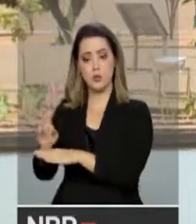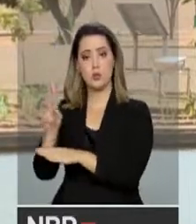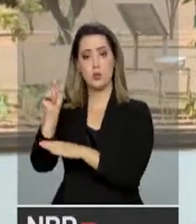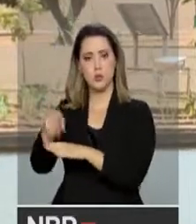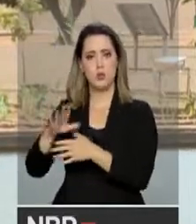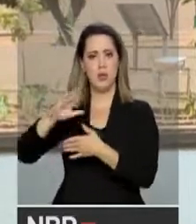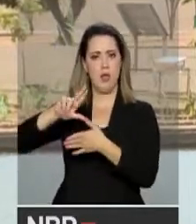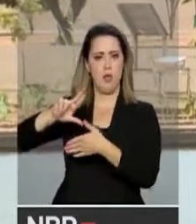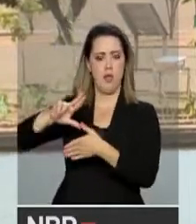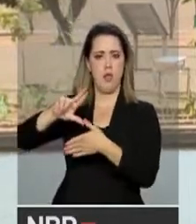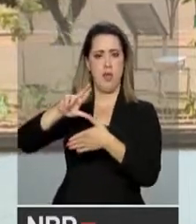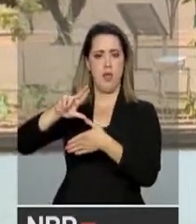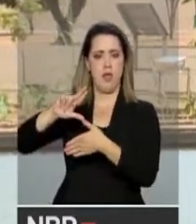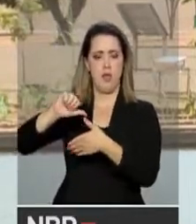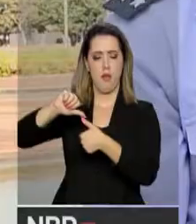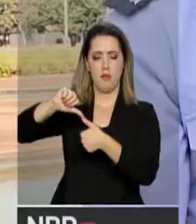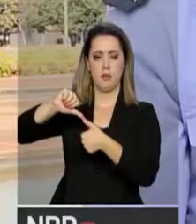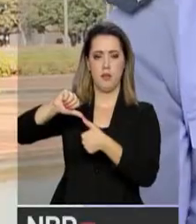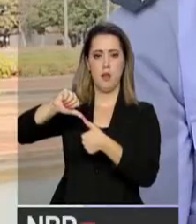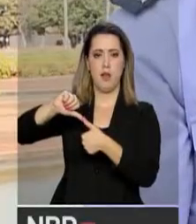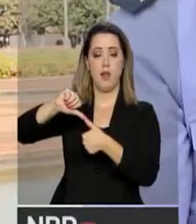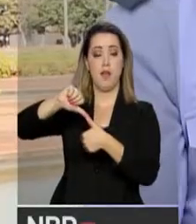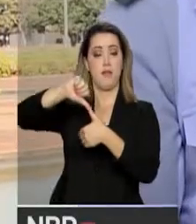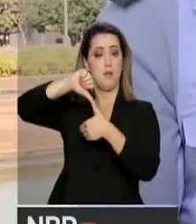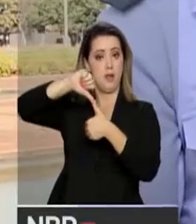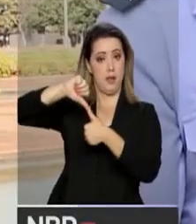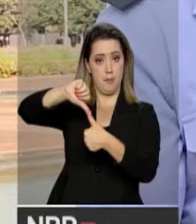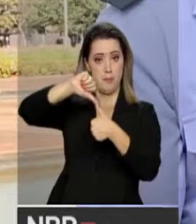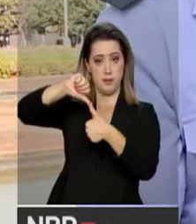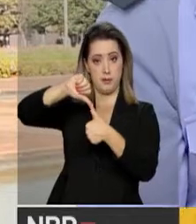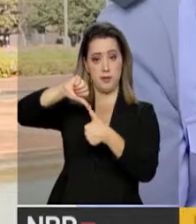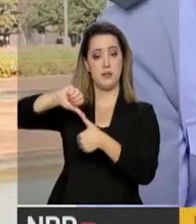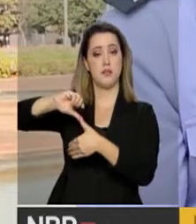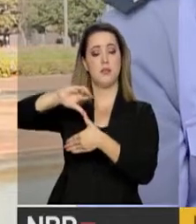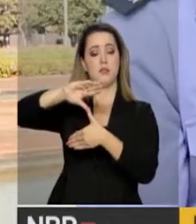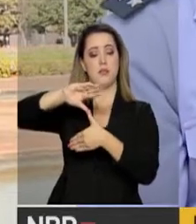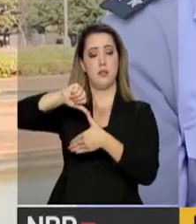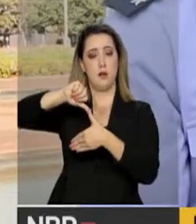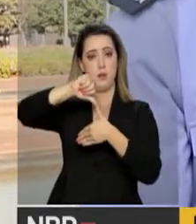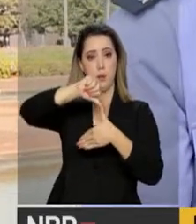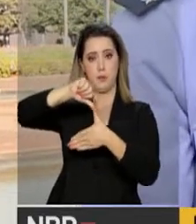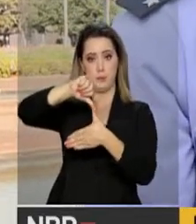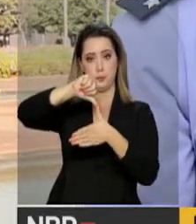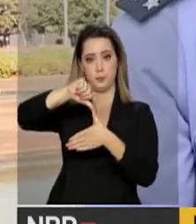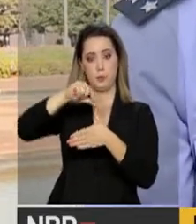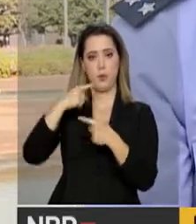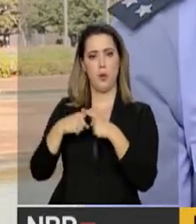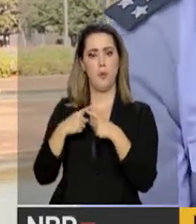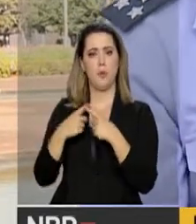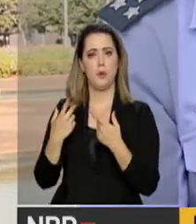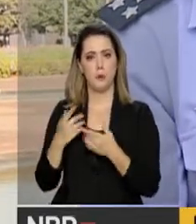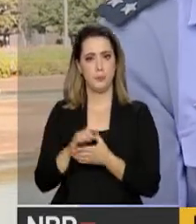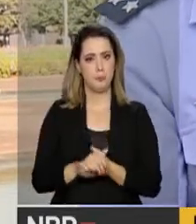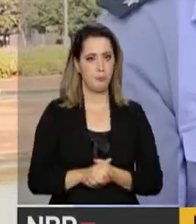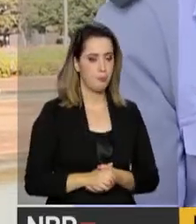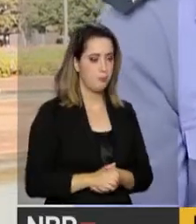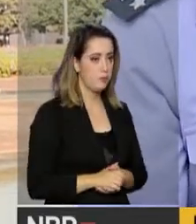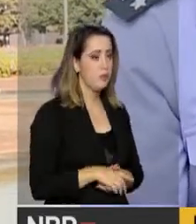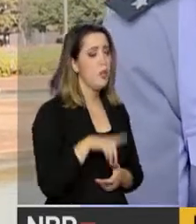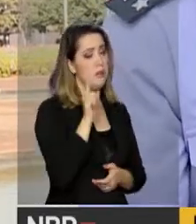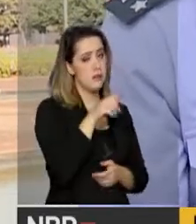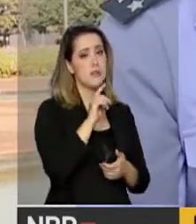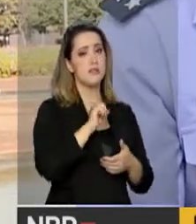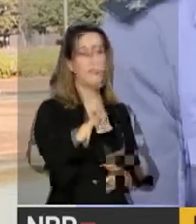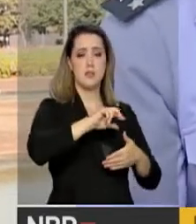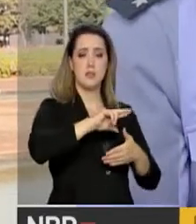da América do Sul e América Central? Principalmente América do Sul e América Central, não porque nós não possamos ajudar em outras